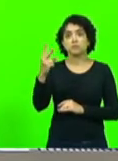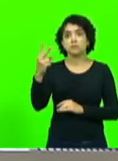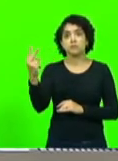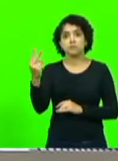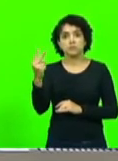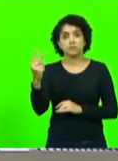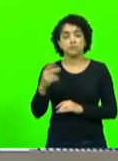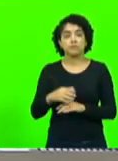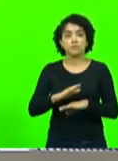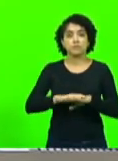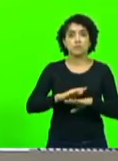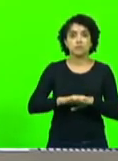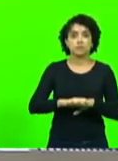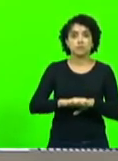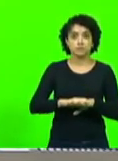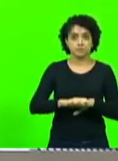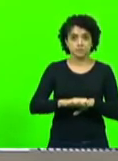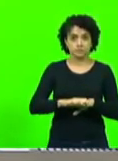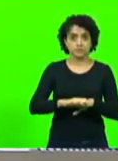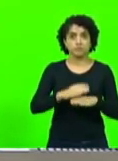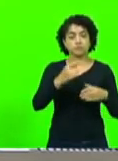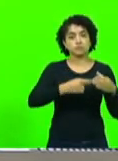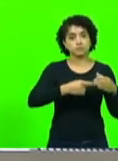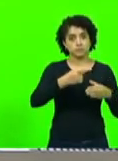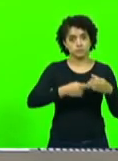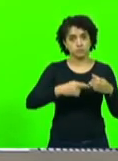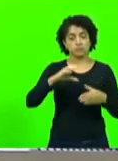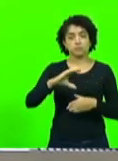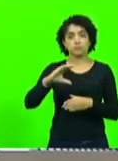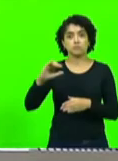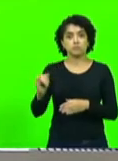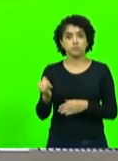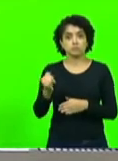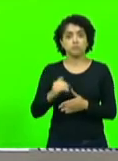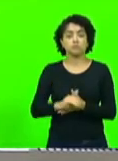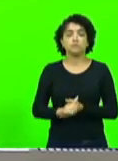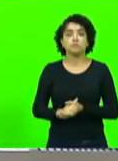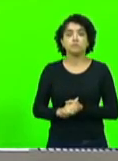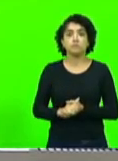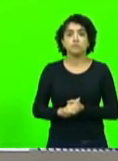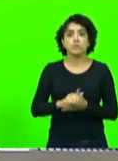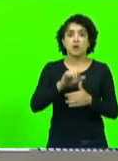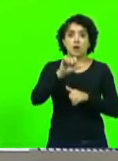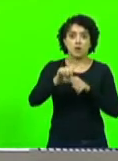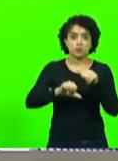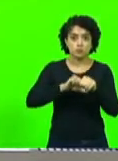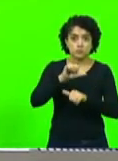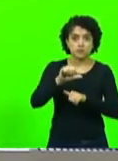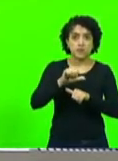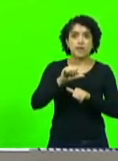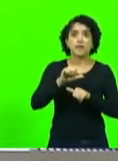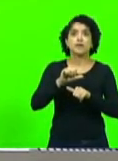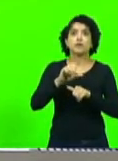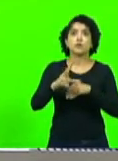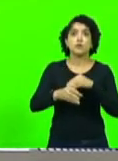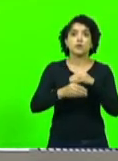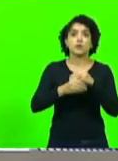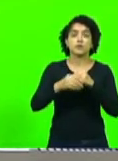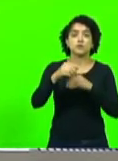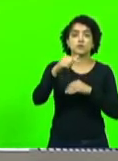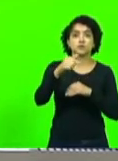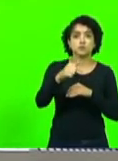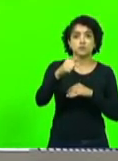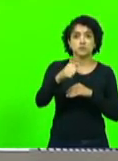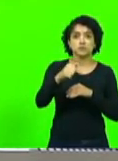15.8/2022, de autoria da Comissão de Constituição e Justiça. Altera o anexo único, item 7, referente